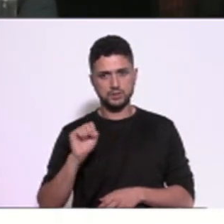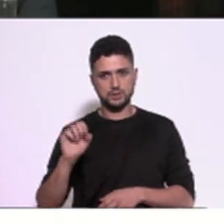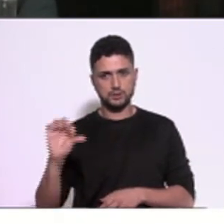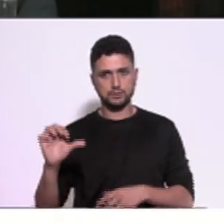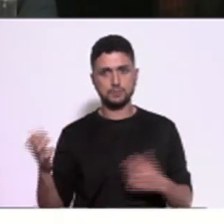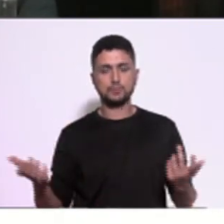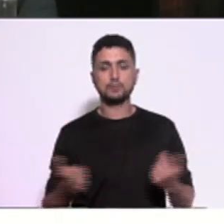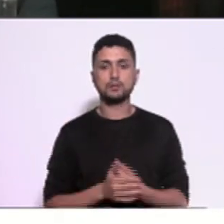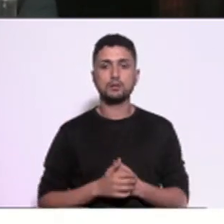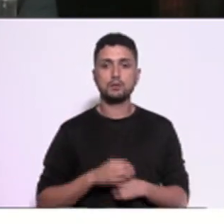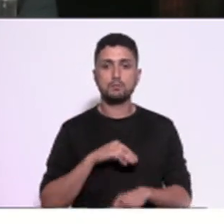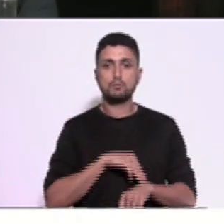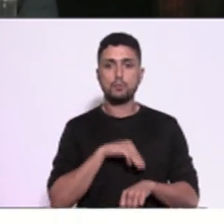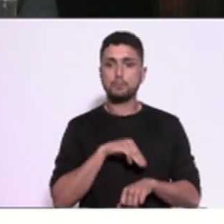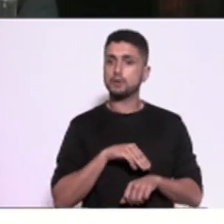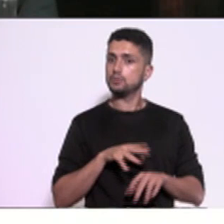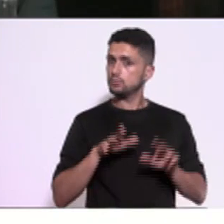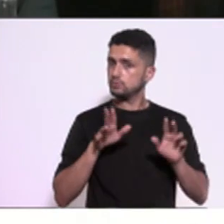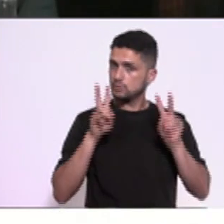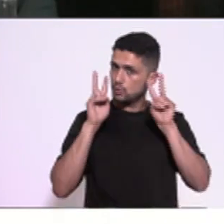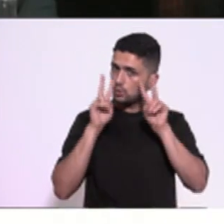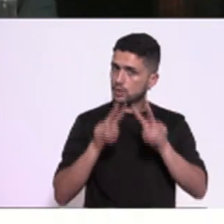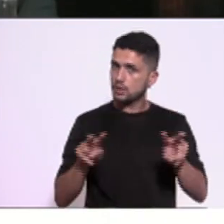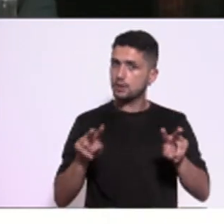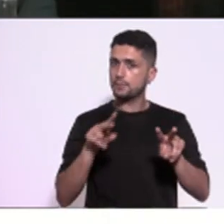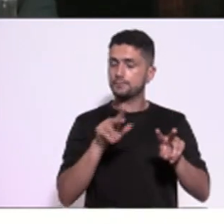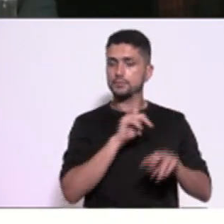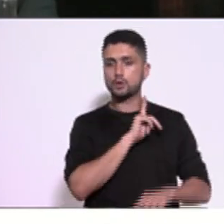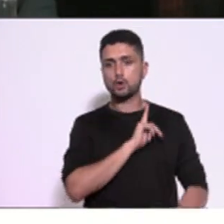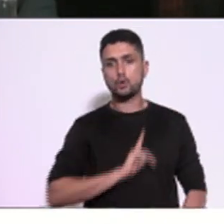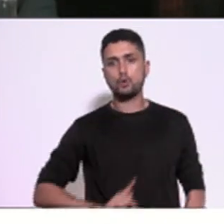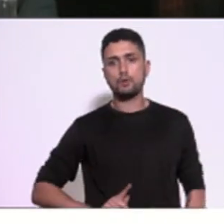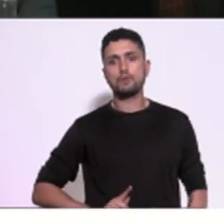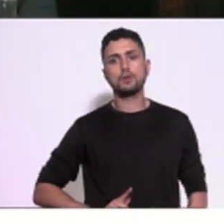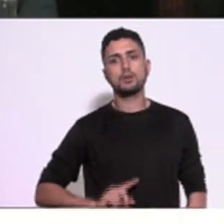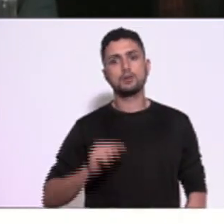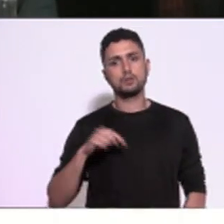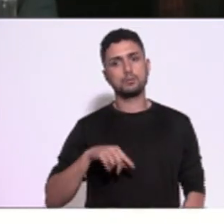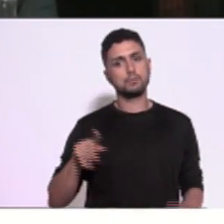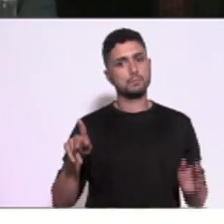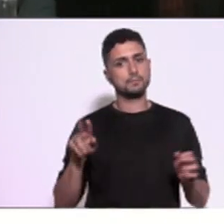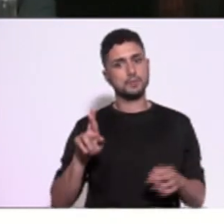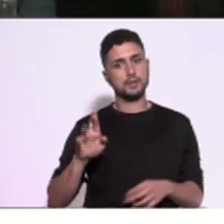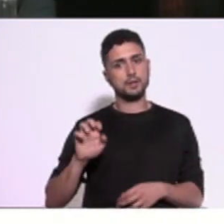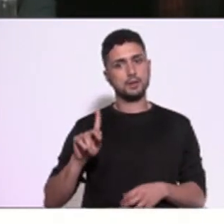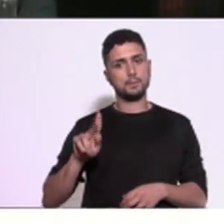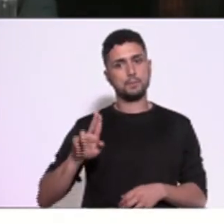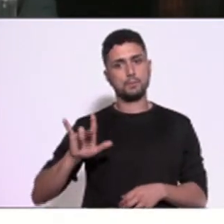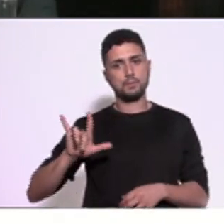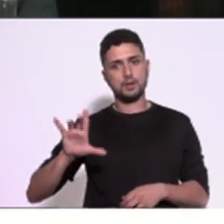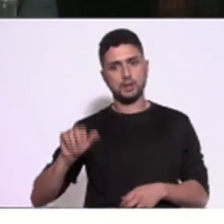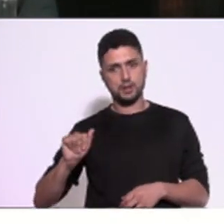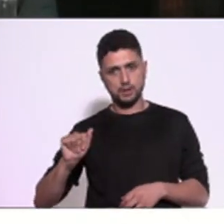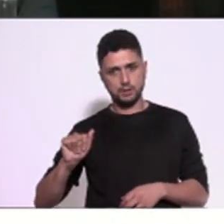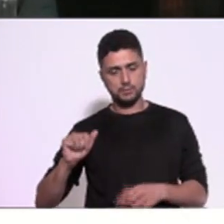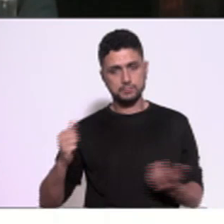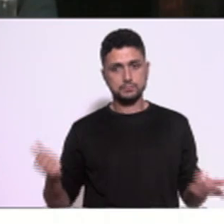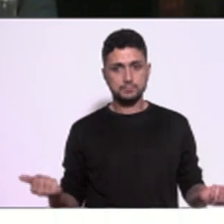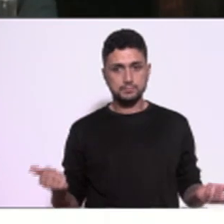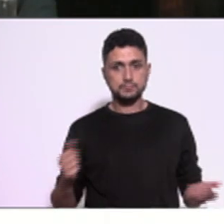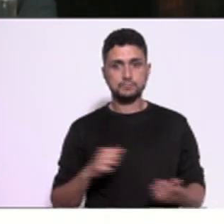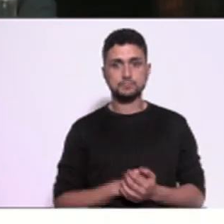de se enxergar o governo como um governo republicano, isto é,